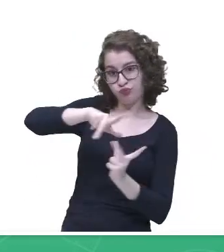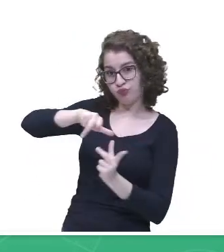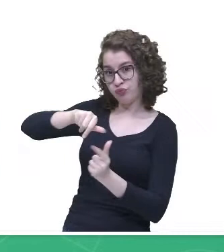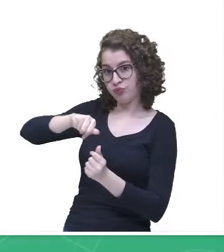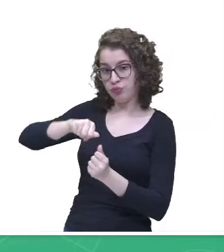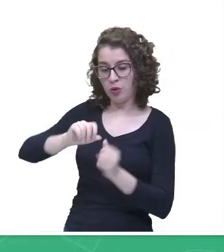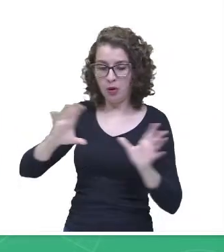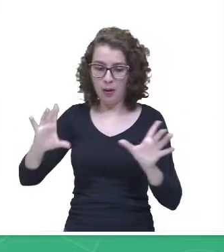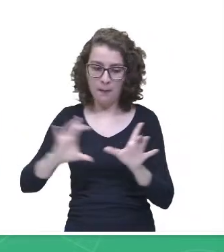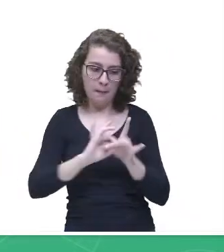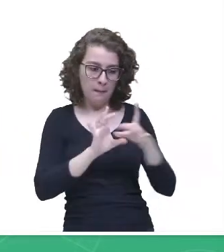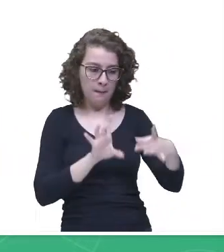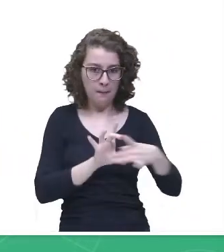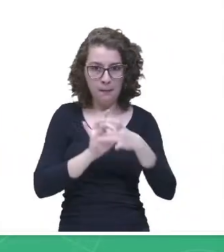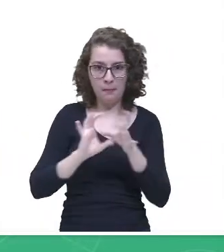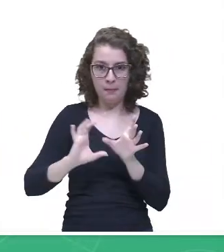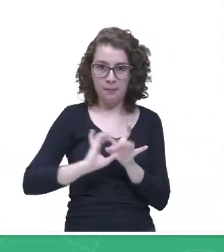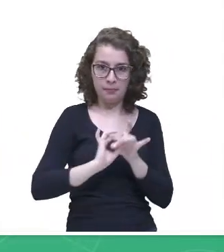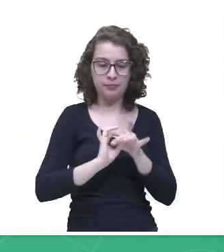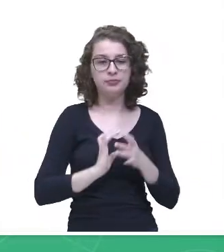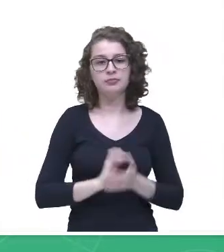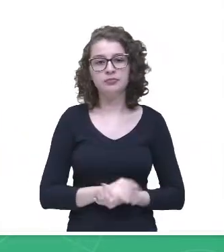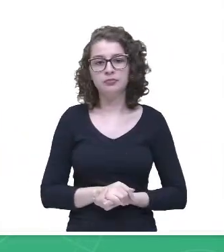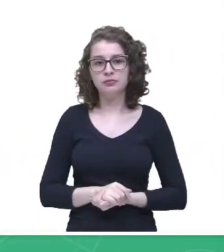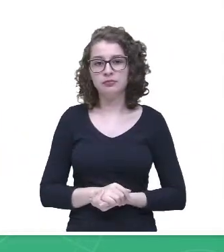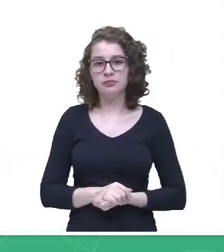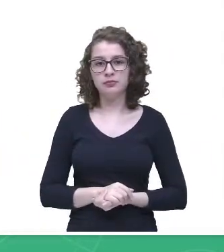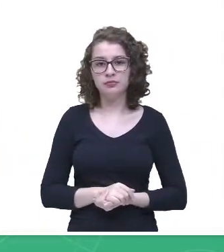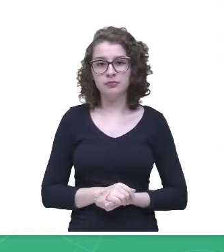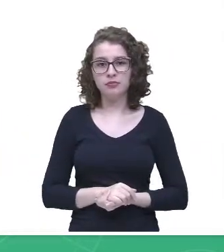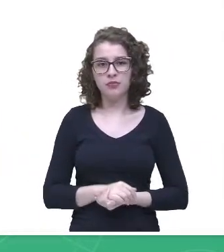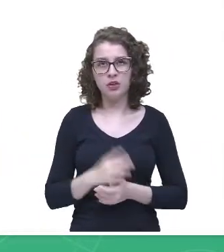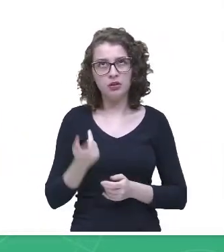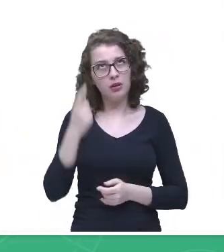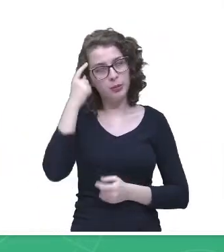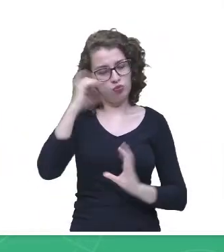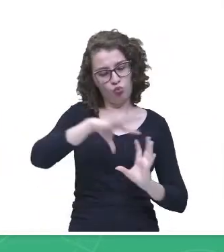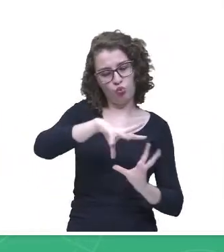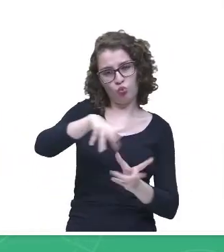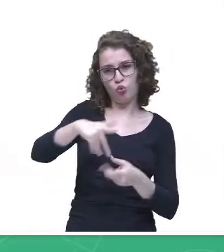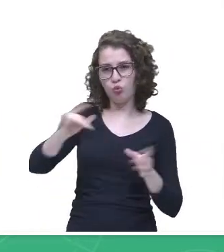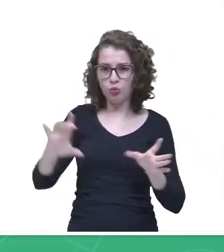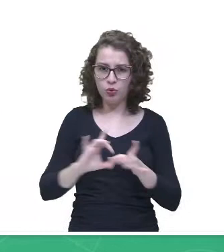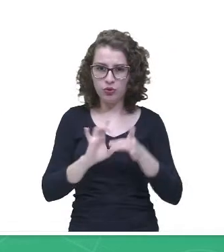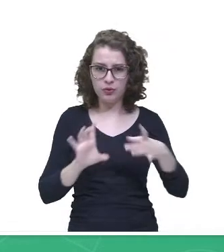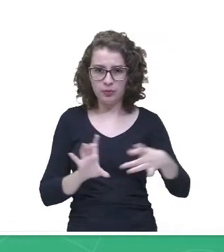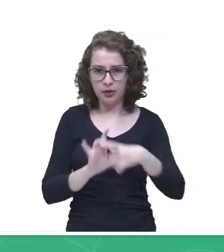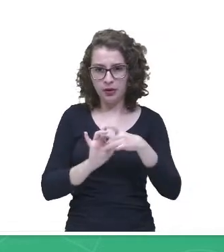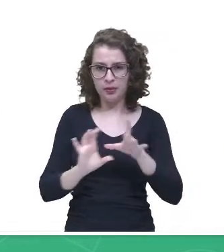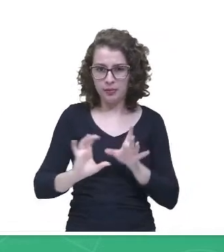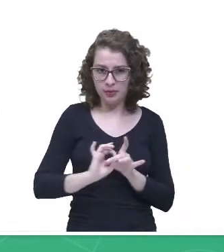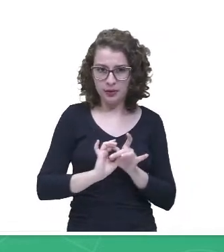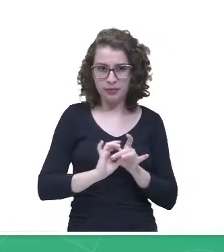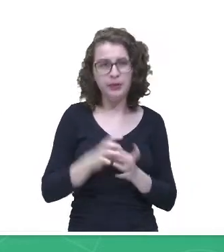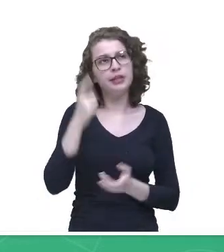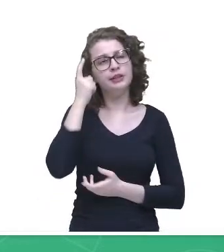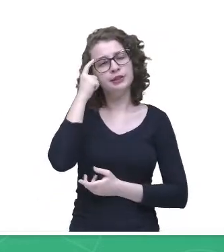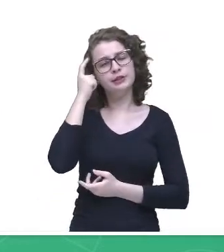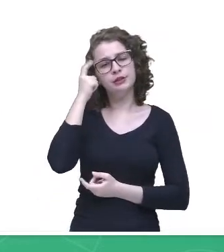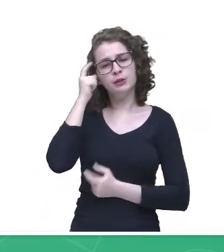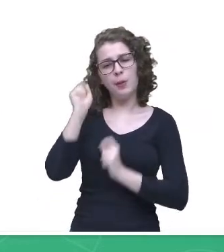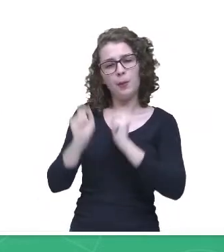de globalização. Quando a gente fala em globalização, gente, A gente está falando justamente